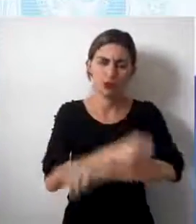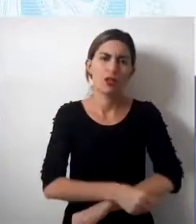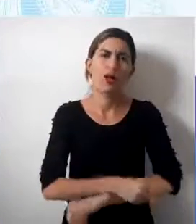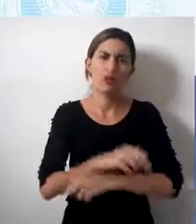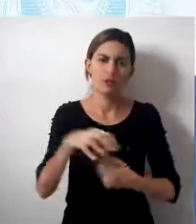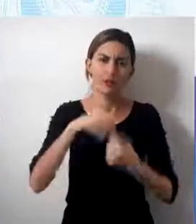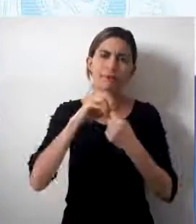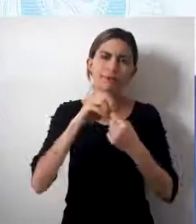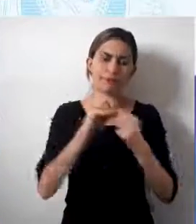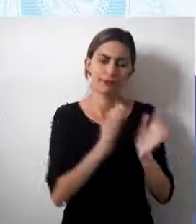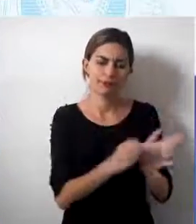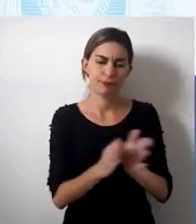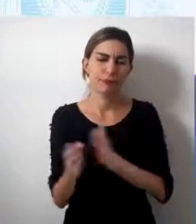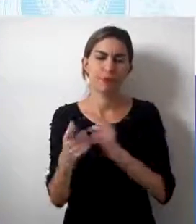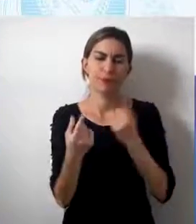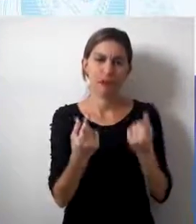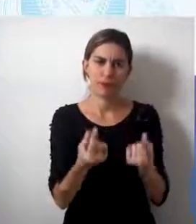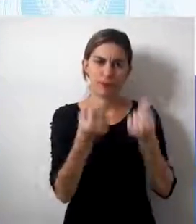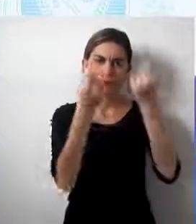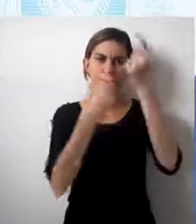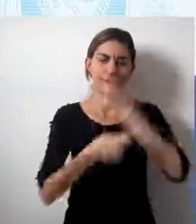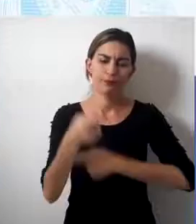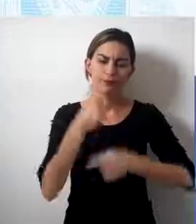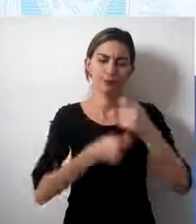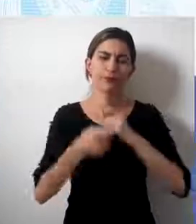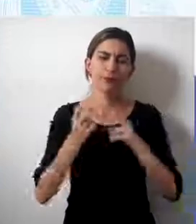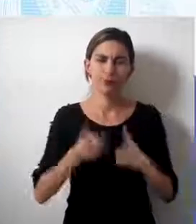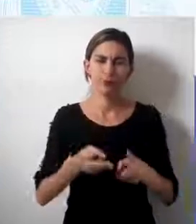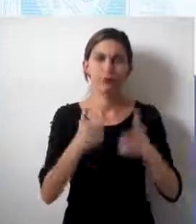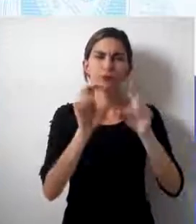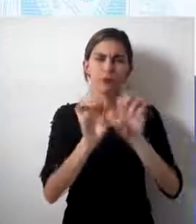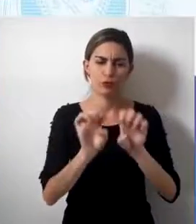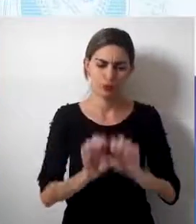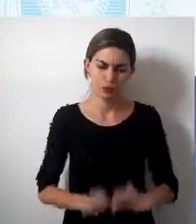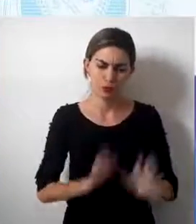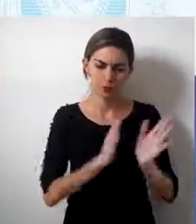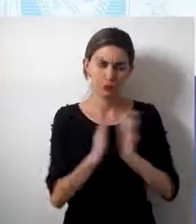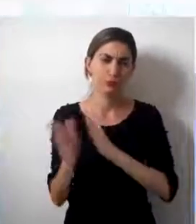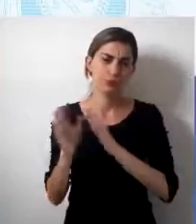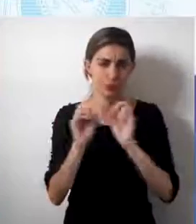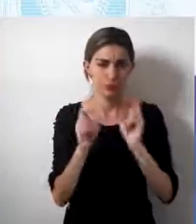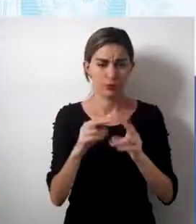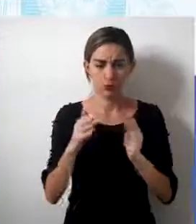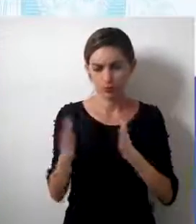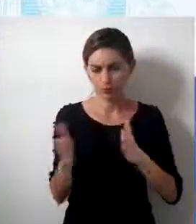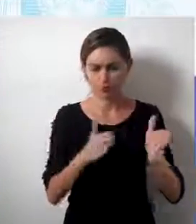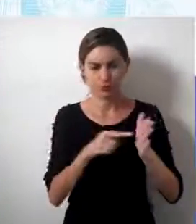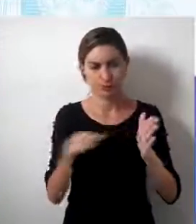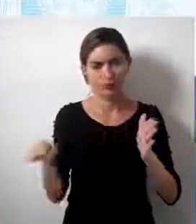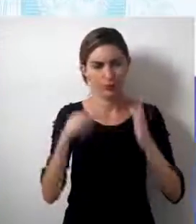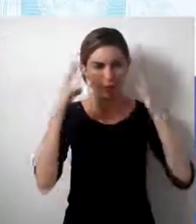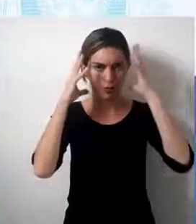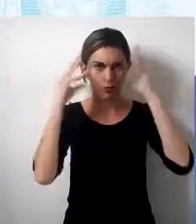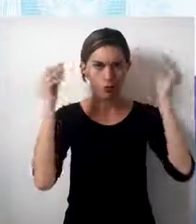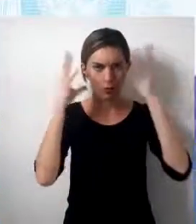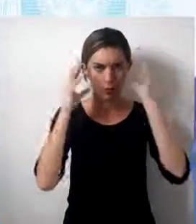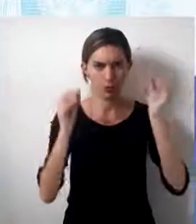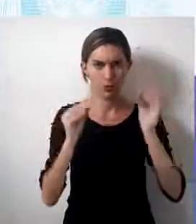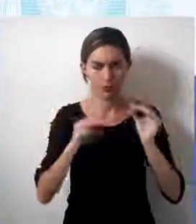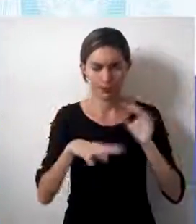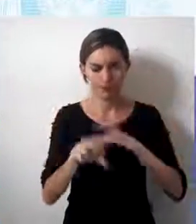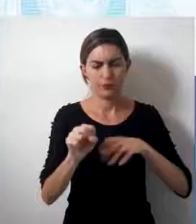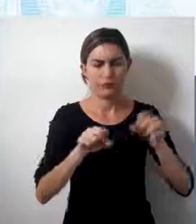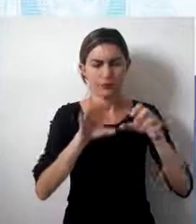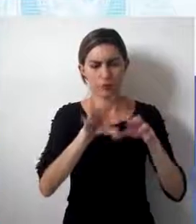tripé organizacional econômico que mantinha de pé essa estrutura, ok? Durante o período holandês, que foi um período